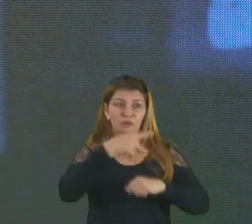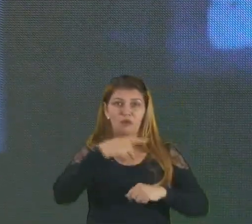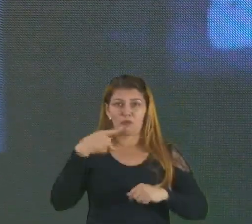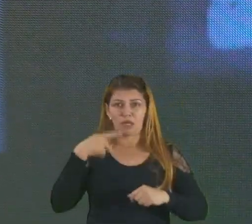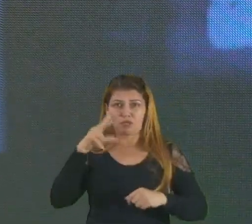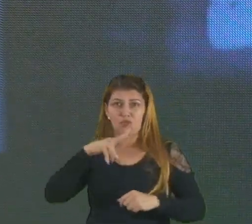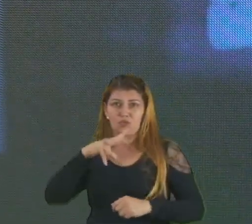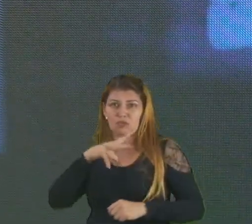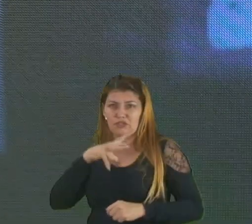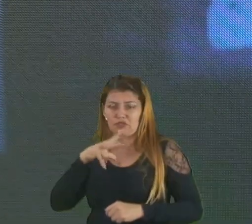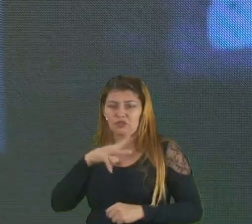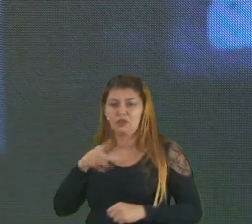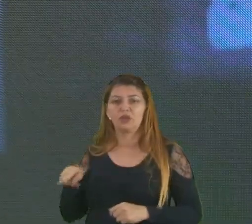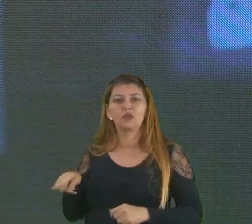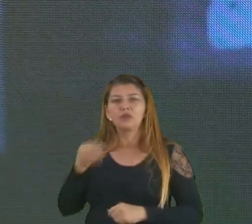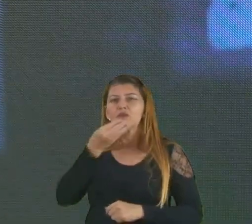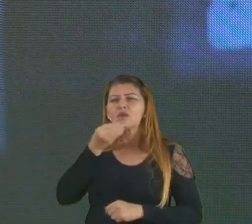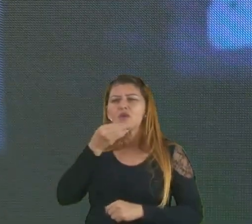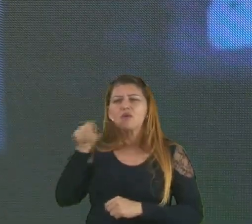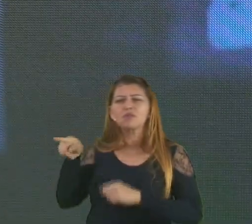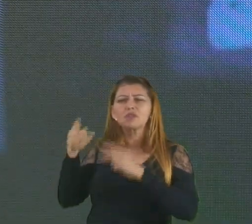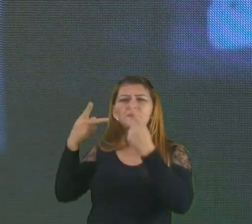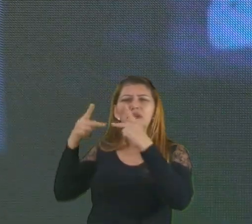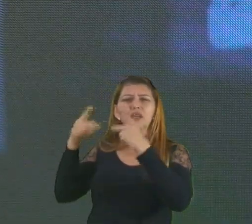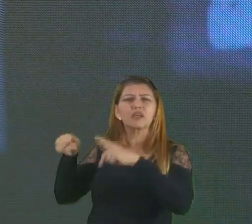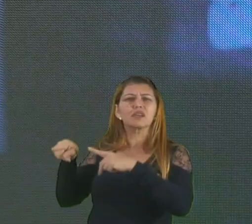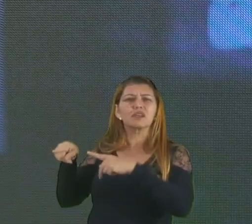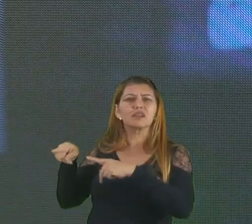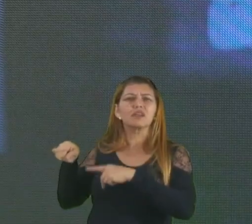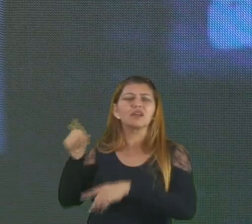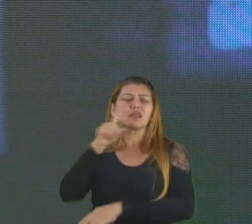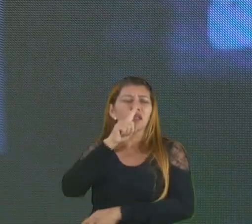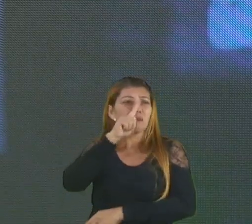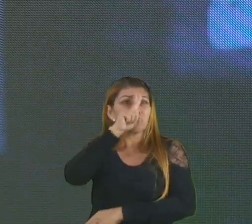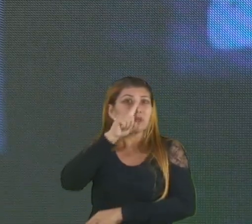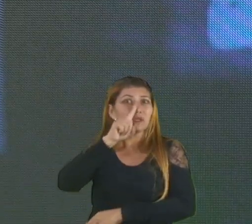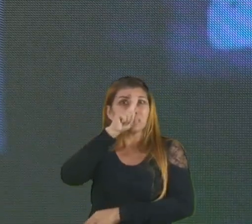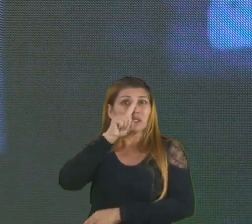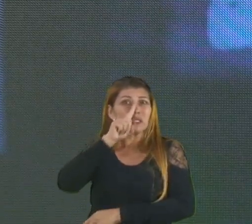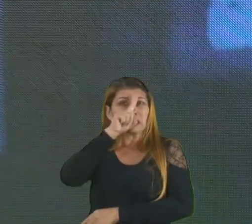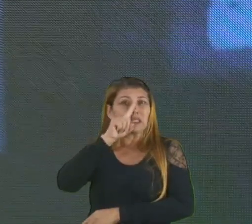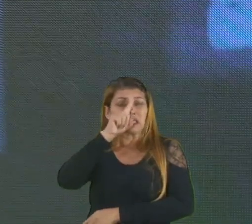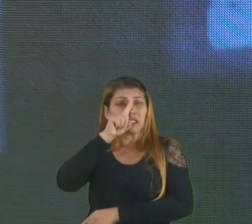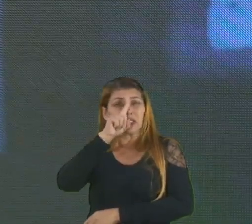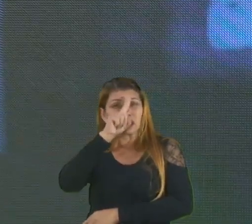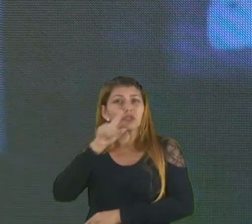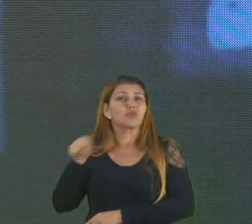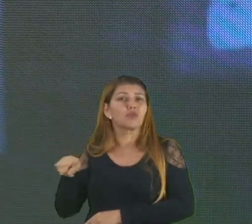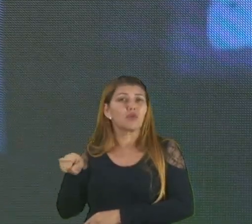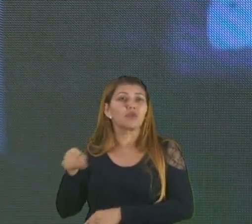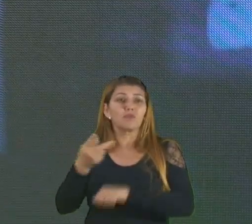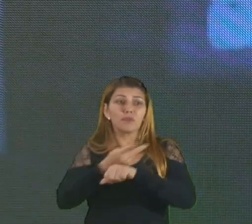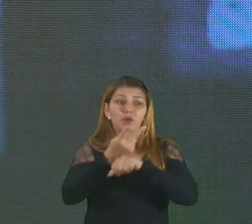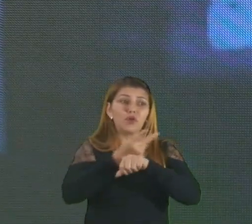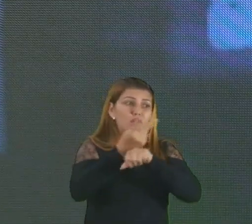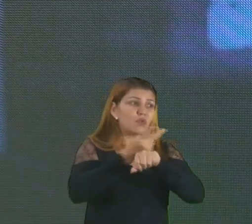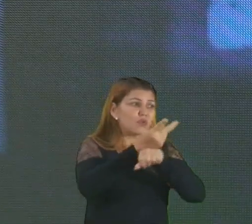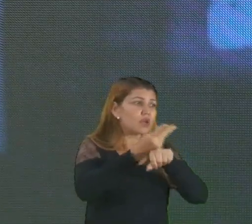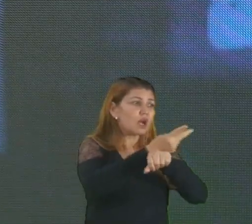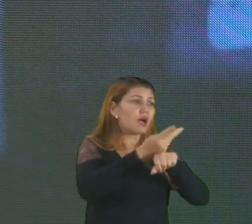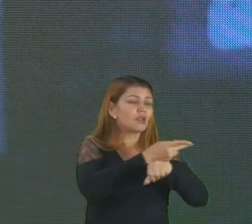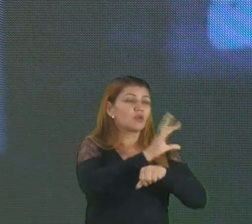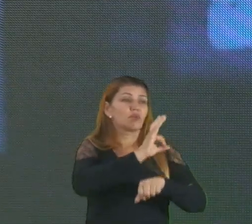gabinete e disse: pastor, esse camarada está pregando aí, ele é de alta periculosidade, está sendo procurado pela